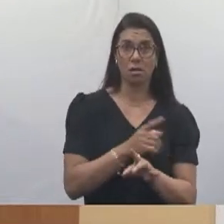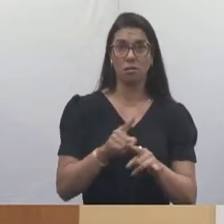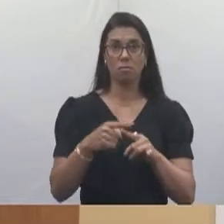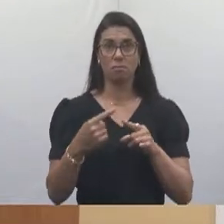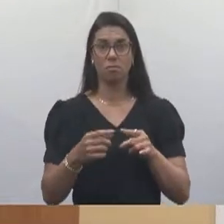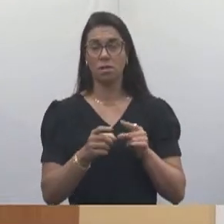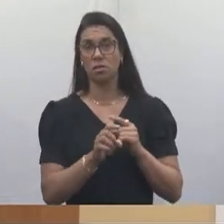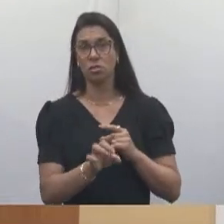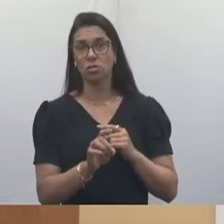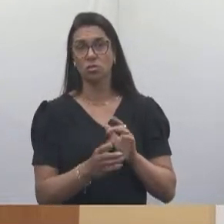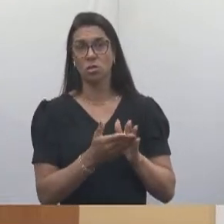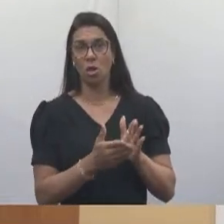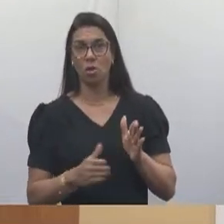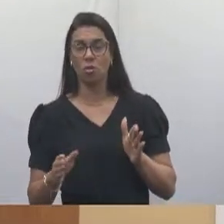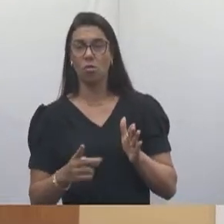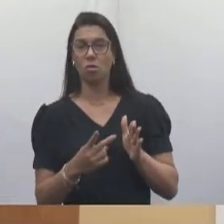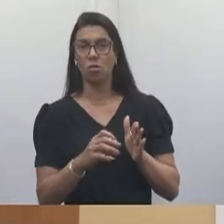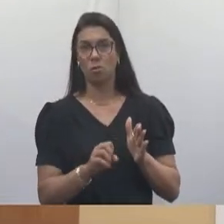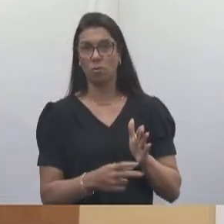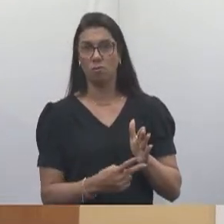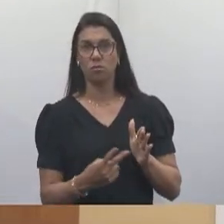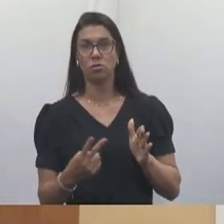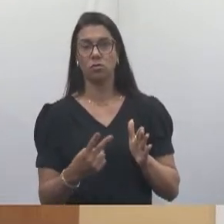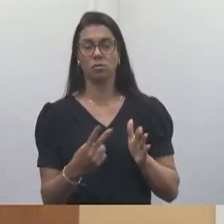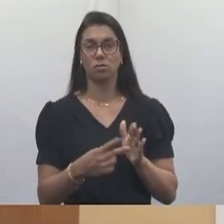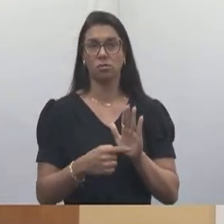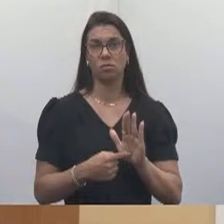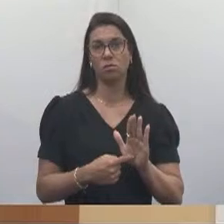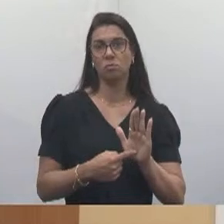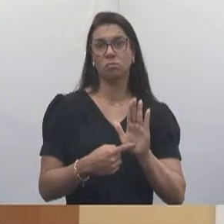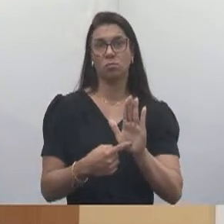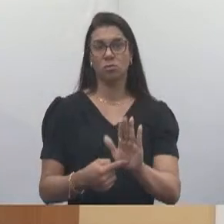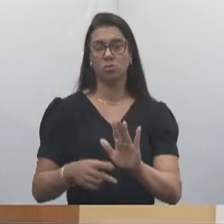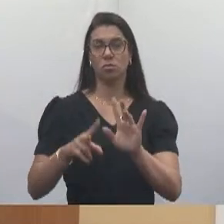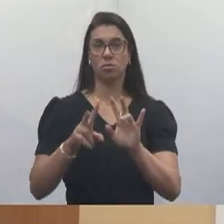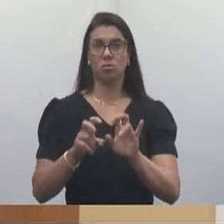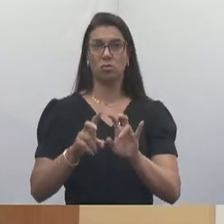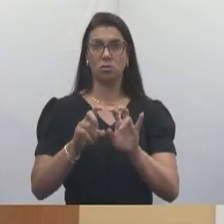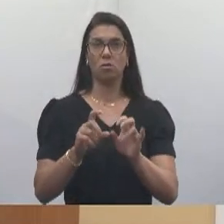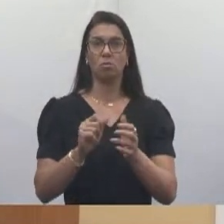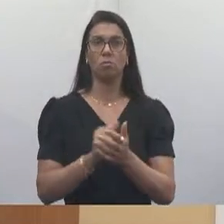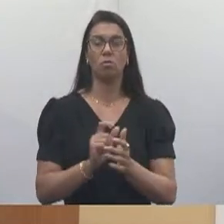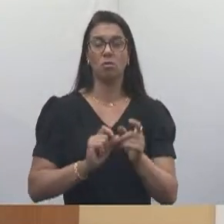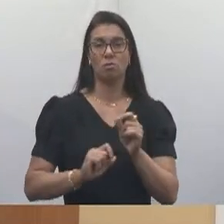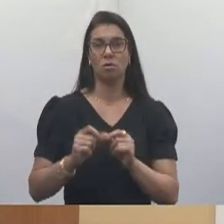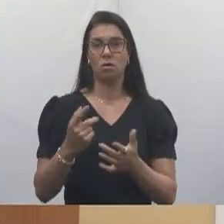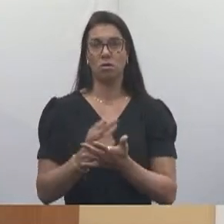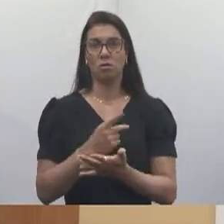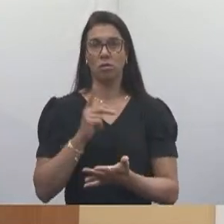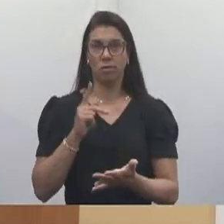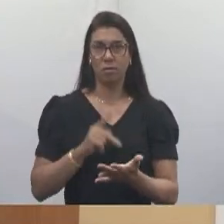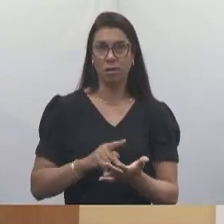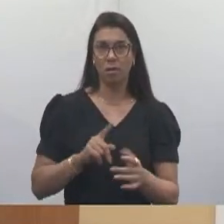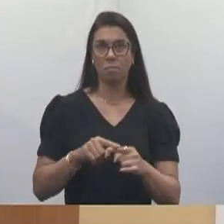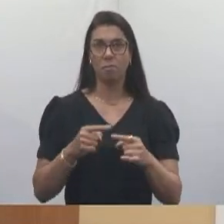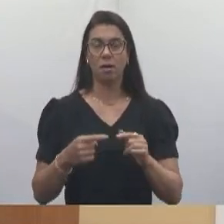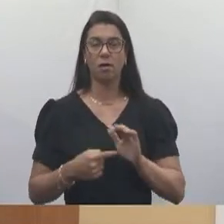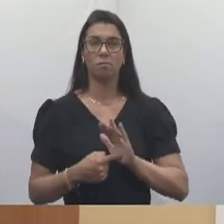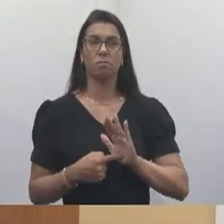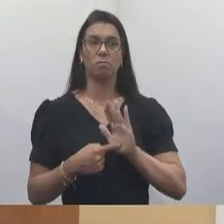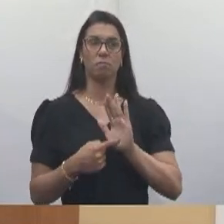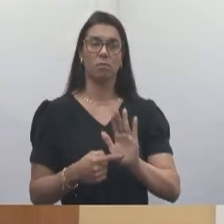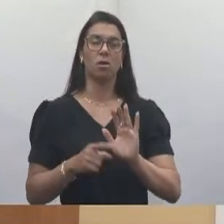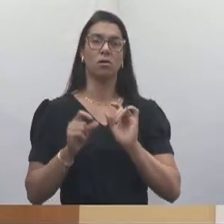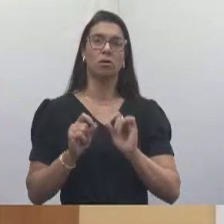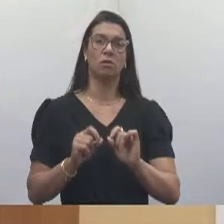somente em 2022. Entretanto, diante do histórico dos repasses financeiros ao Poder Legislativo, tem-se que a situação